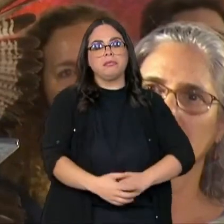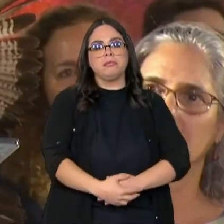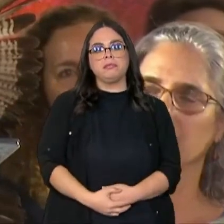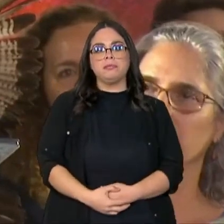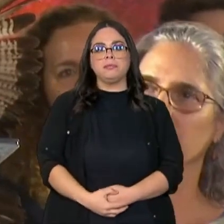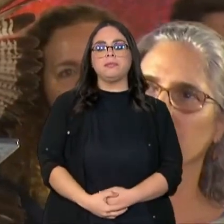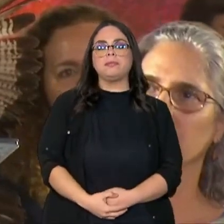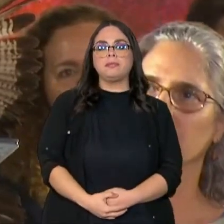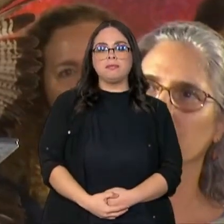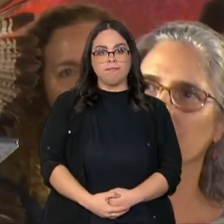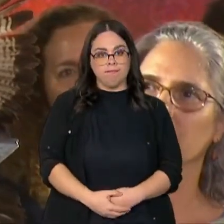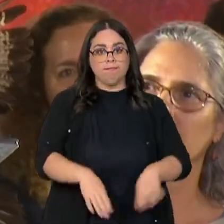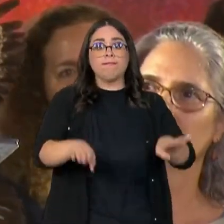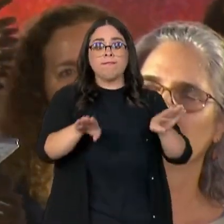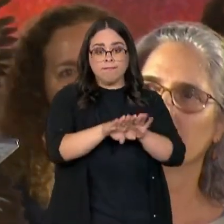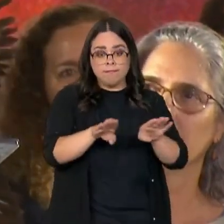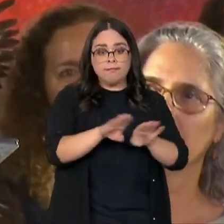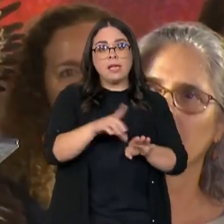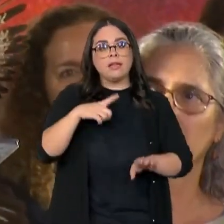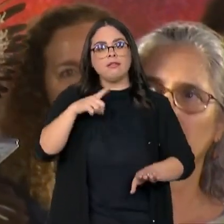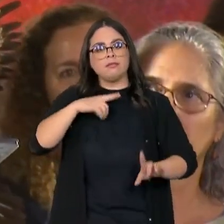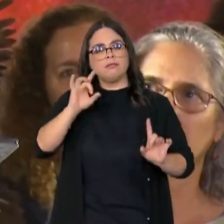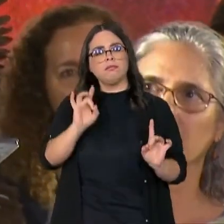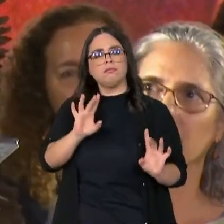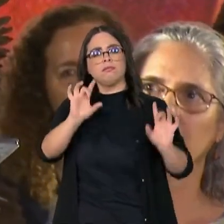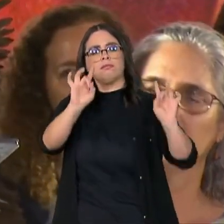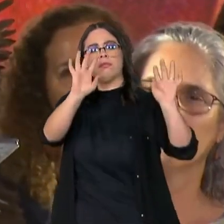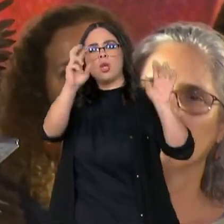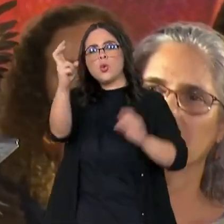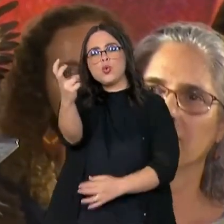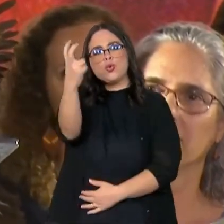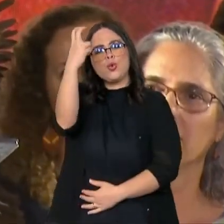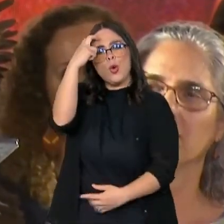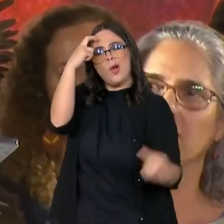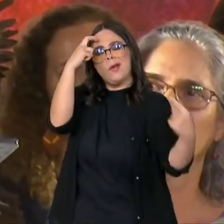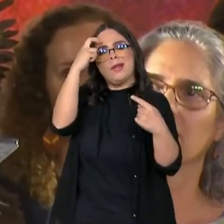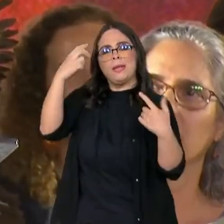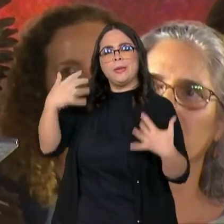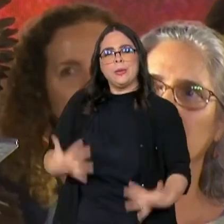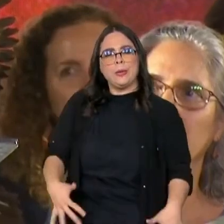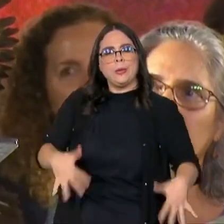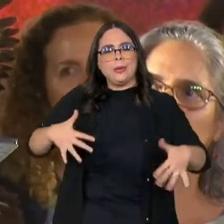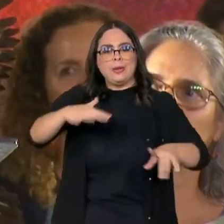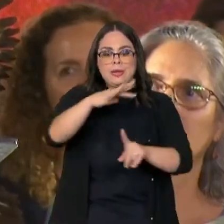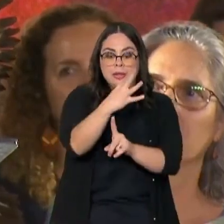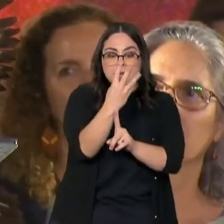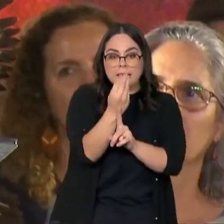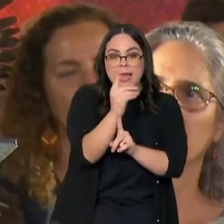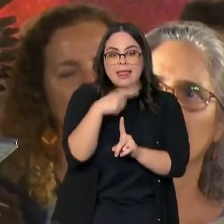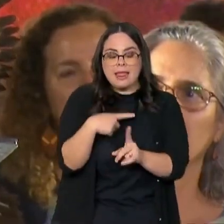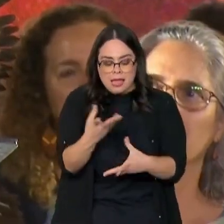Além de sua extraordinária relevância cultural, são objetos que guardam